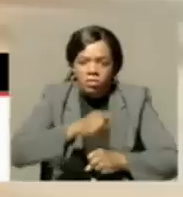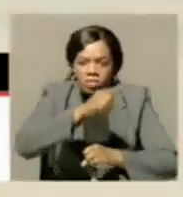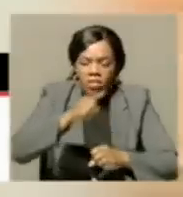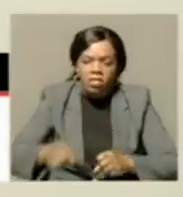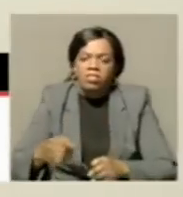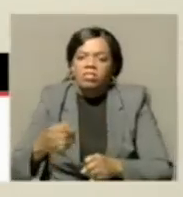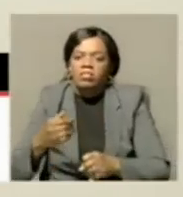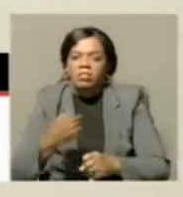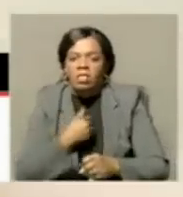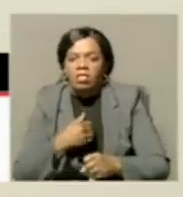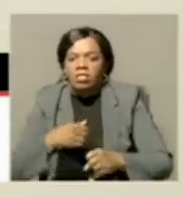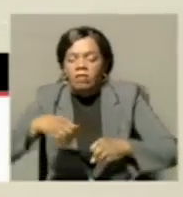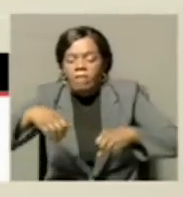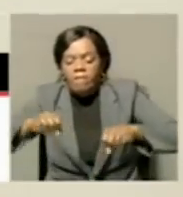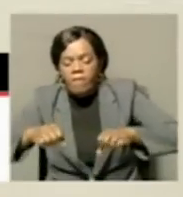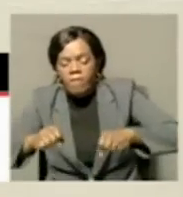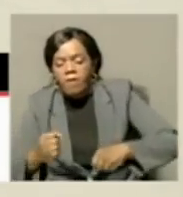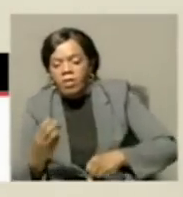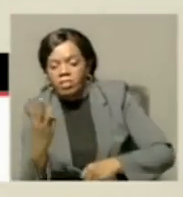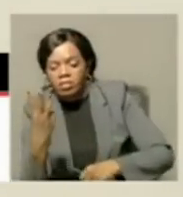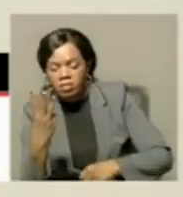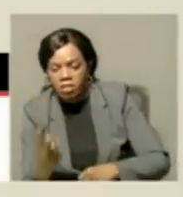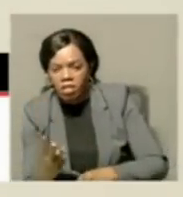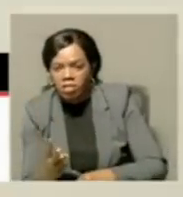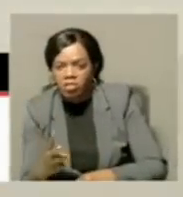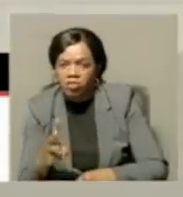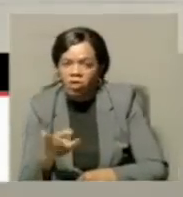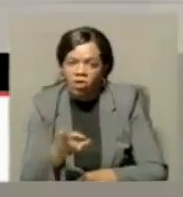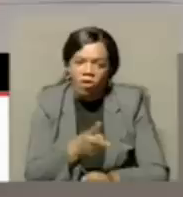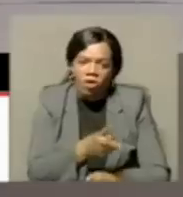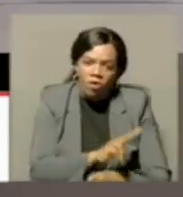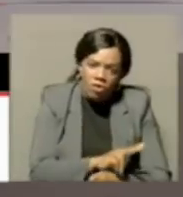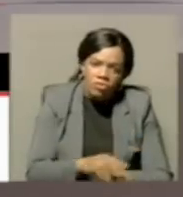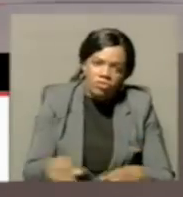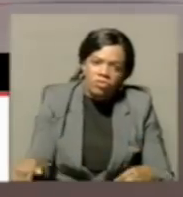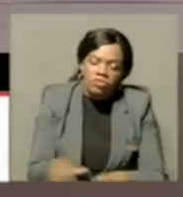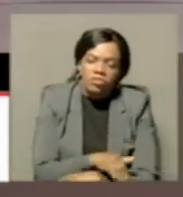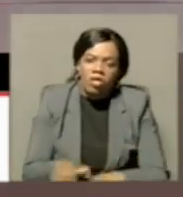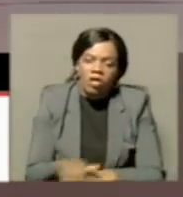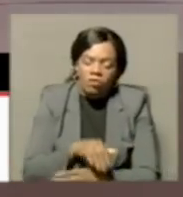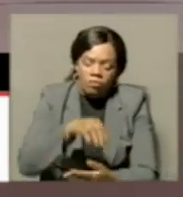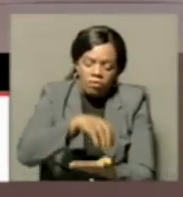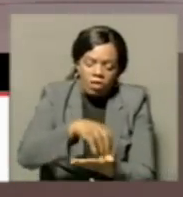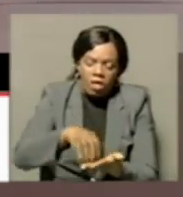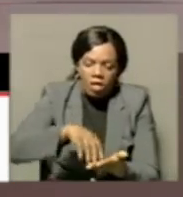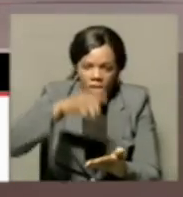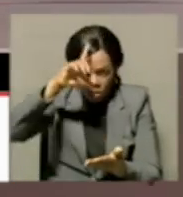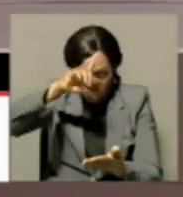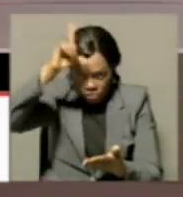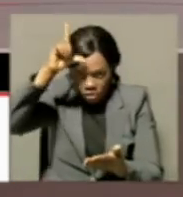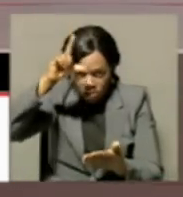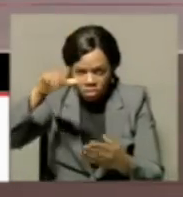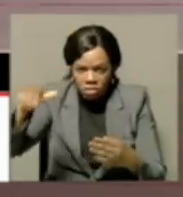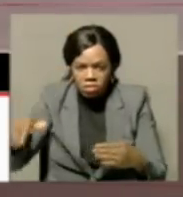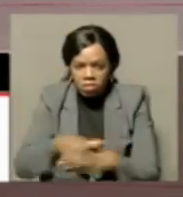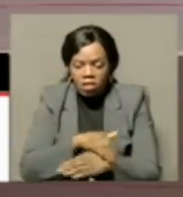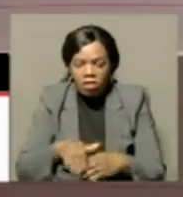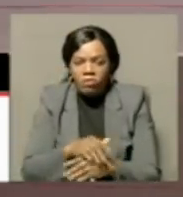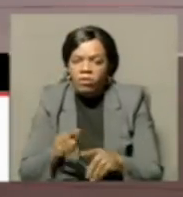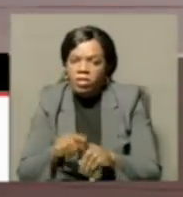ciclomotores, motociclos, triciclos e quadriciclos no perímetro do município de Luanda, nas avenidas